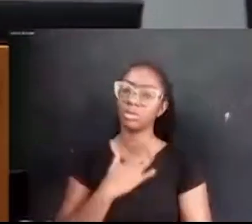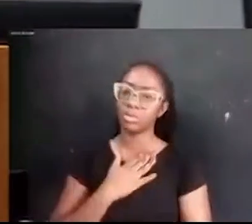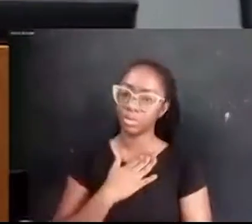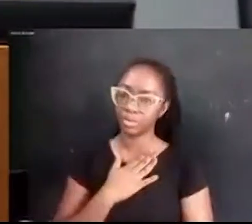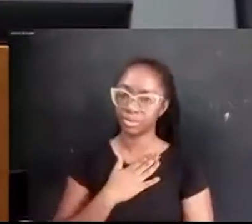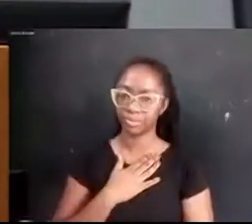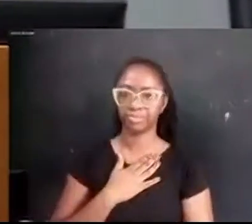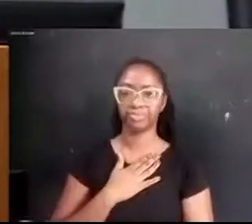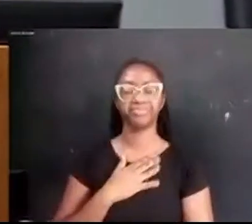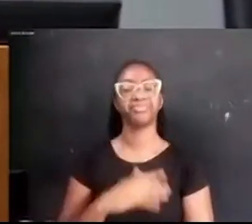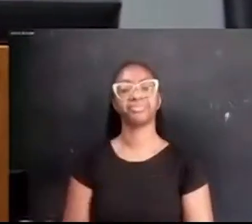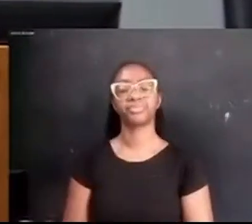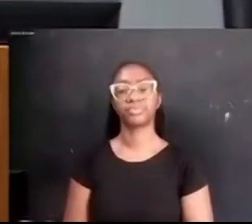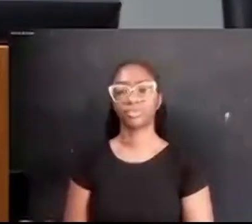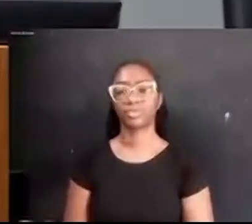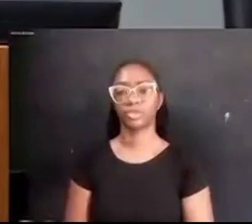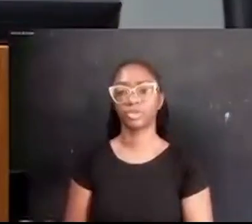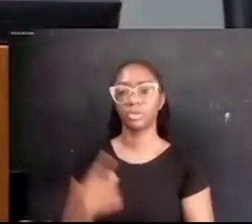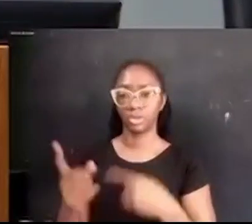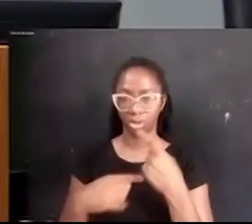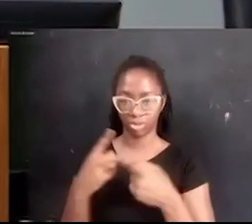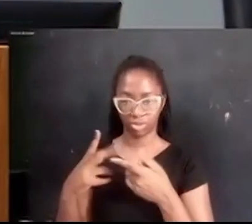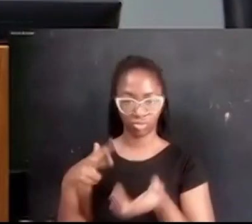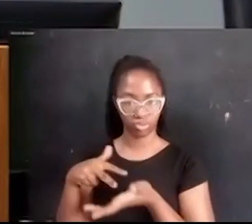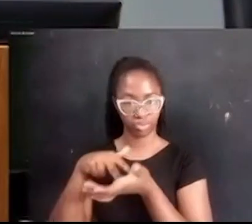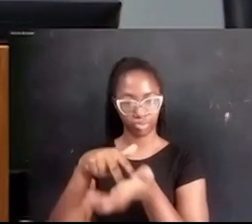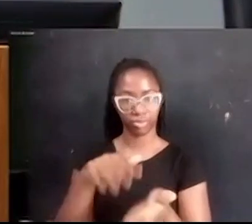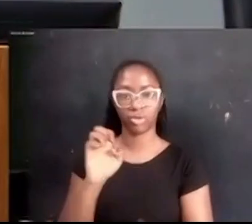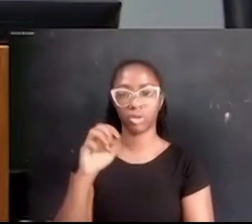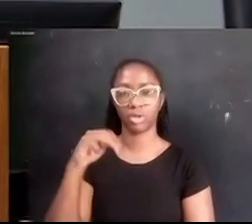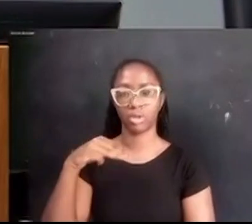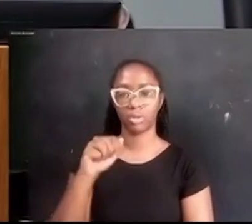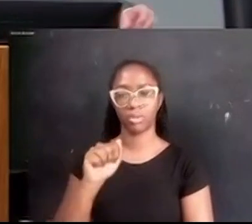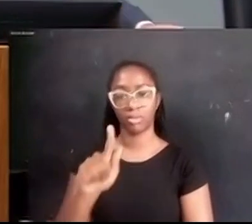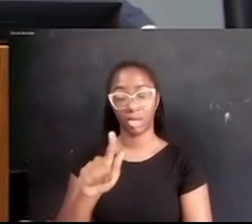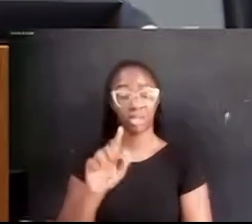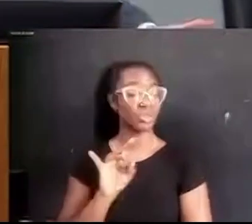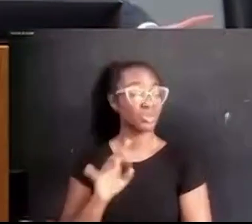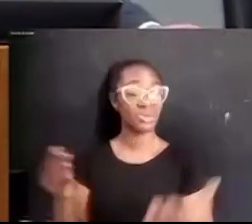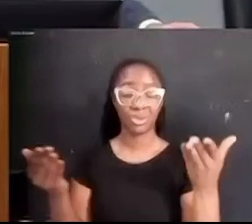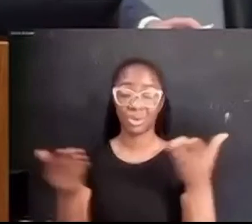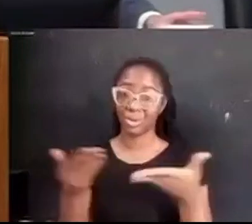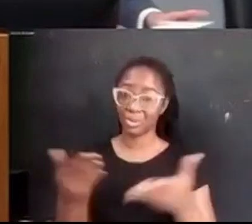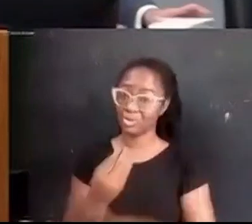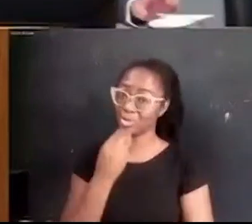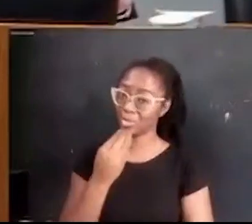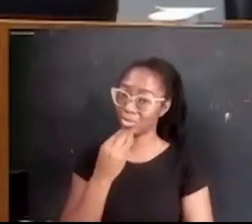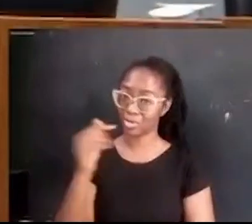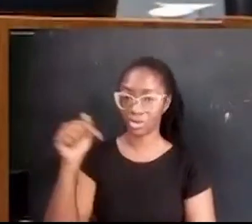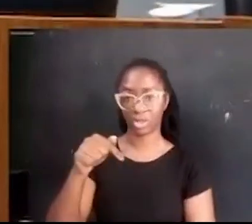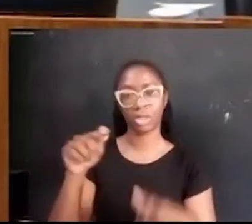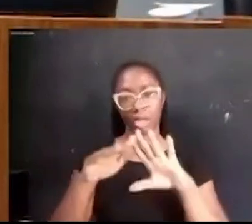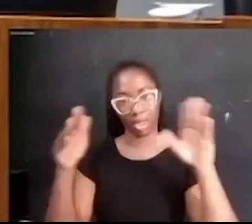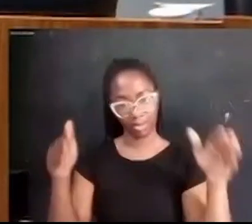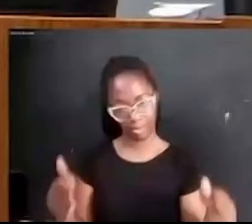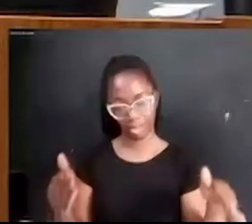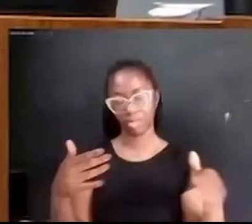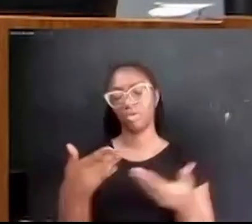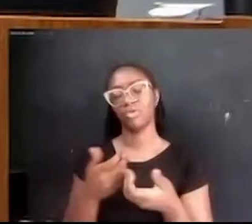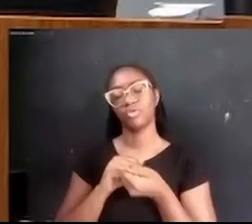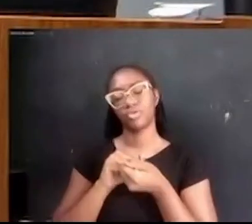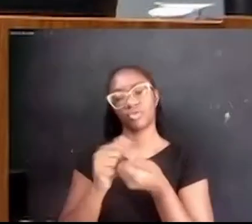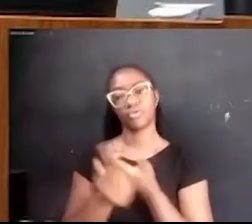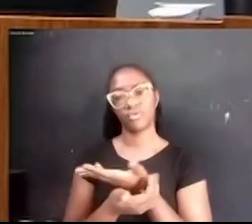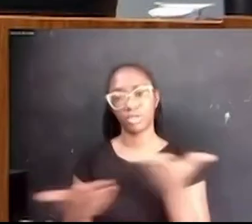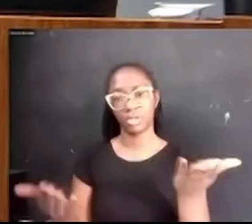assumir a direção da EMAG, apenas hoje tive a oportunidade de estar aqui nessa mesa. Então, hoje, na verdade, é a